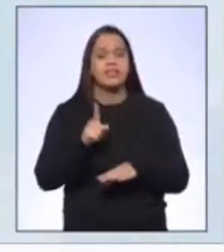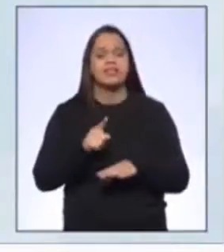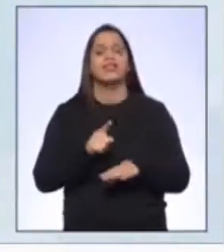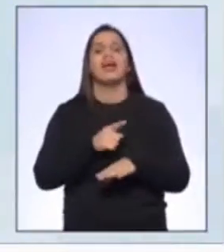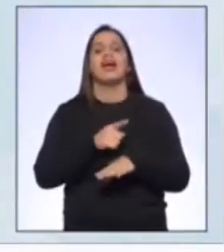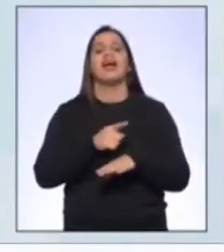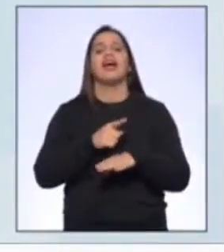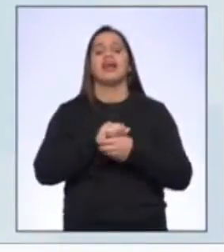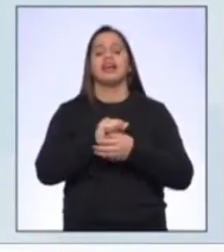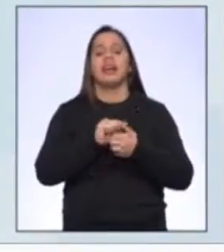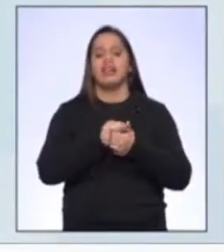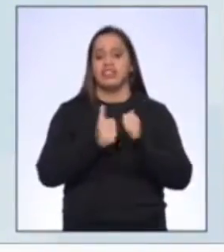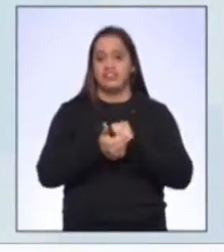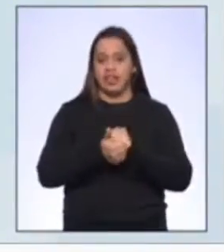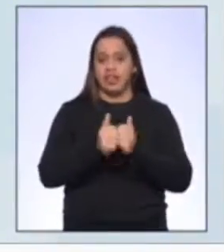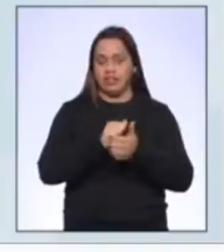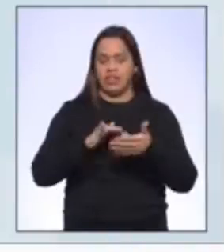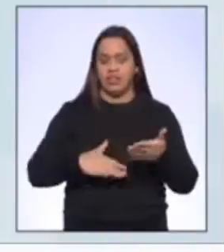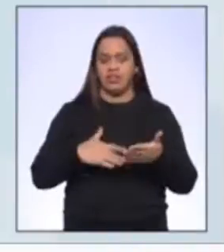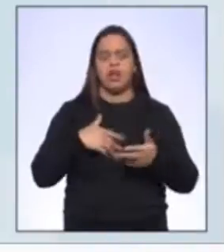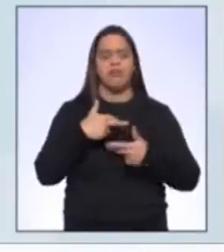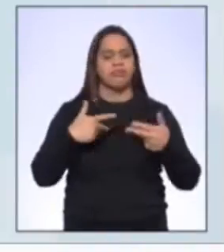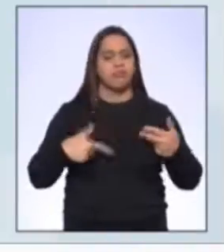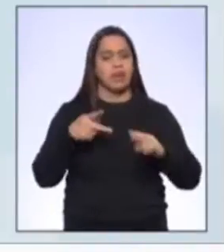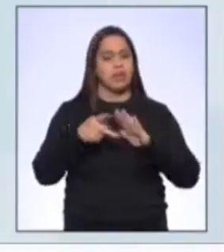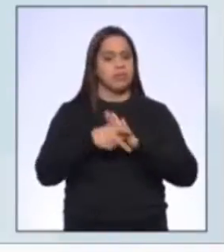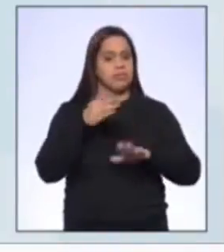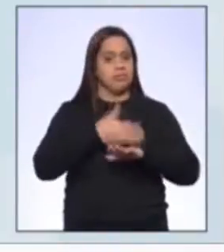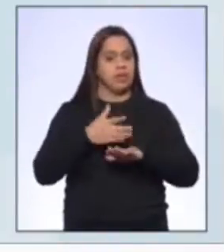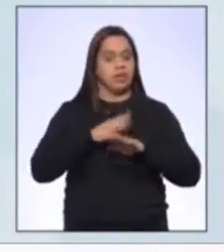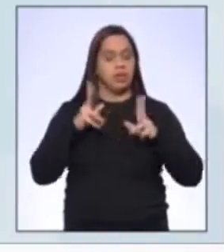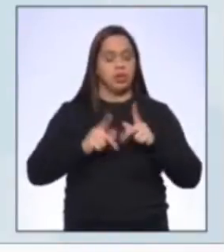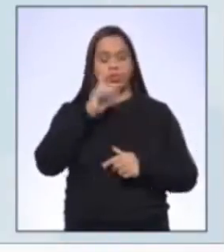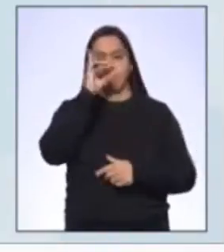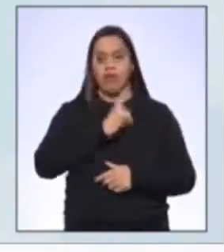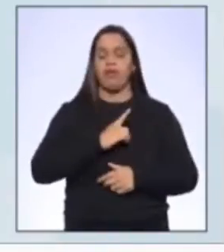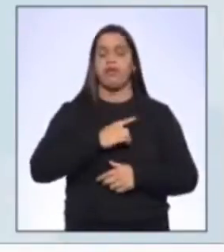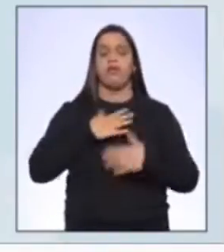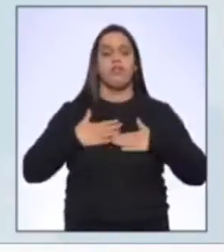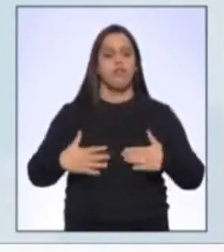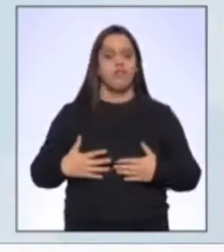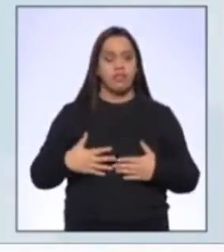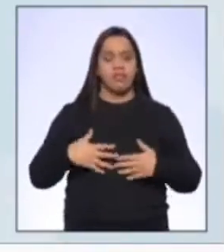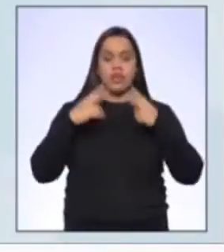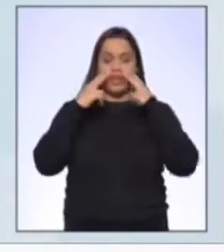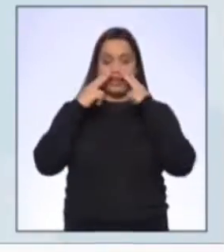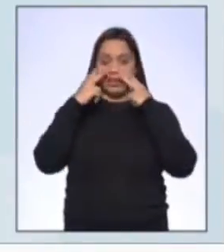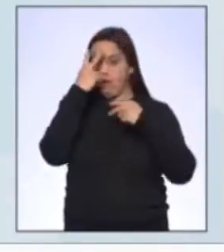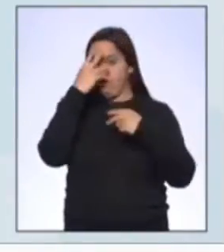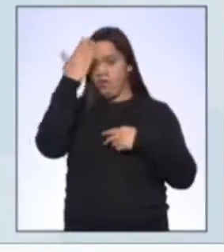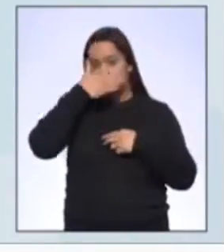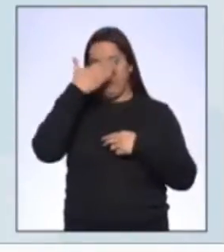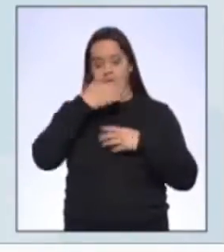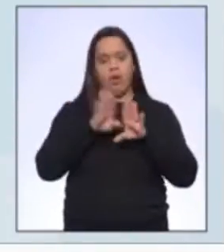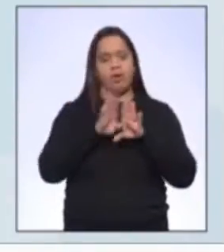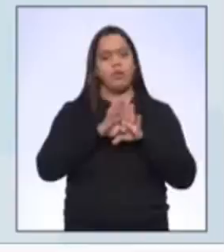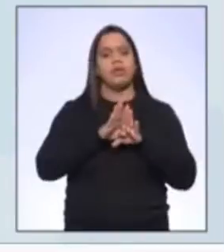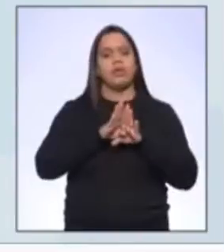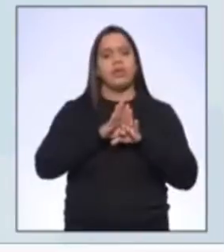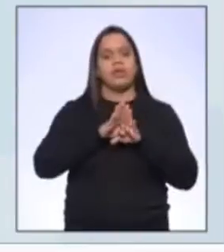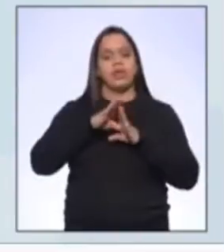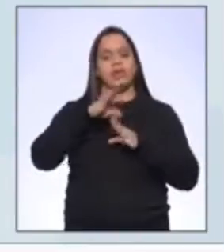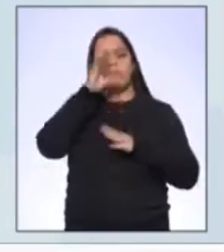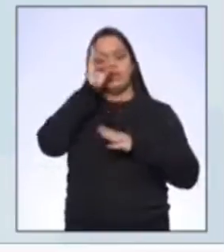atletismo paralímpico é praticado por atletas com deficiência física visual intelectual a provas de